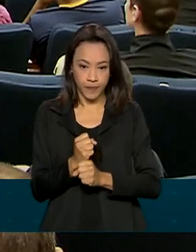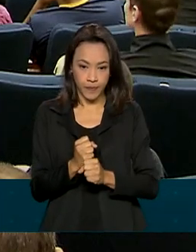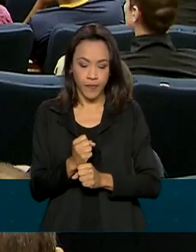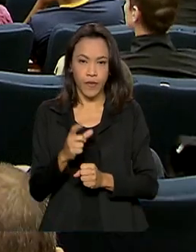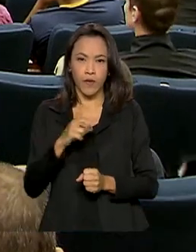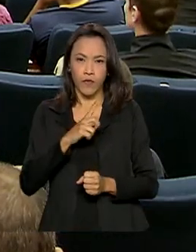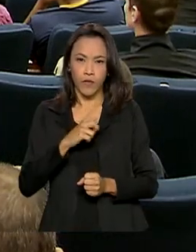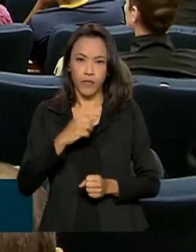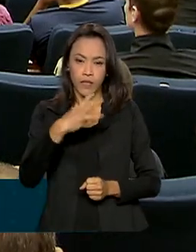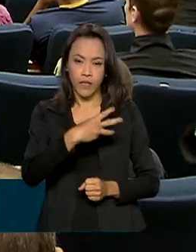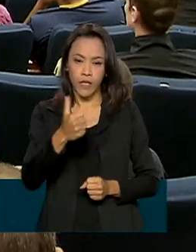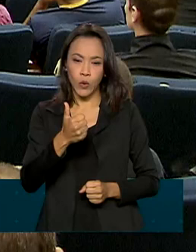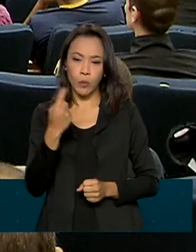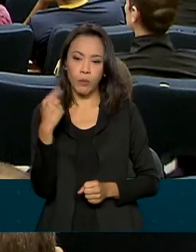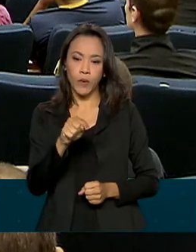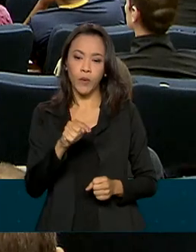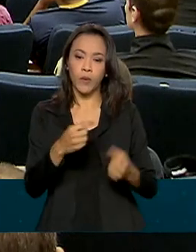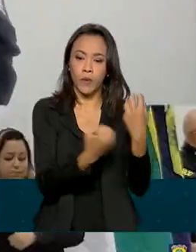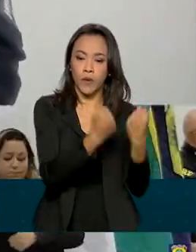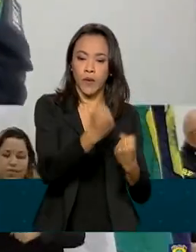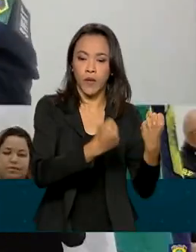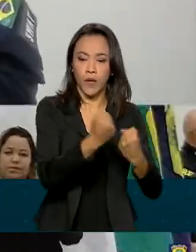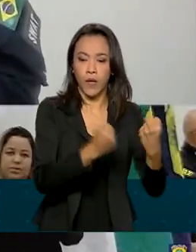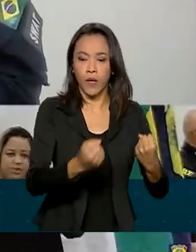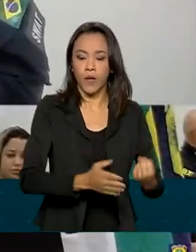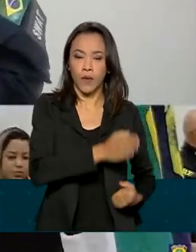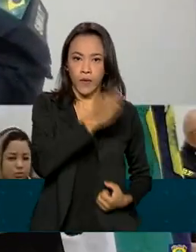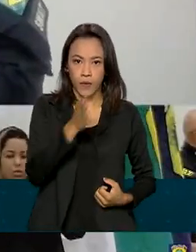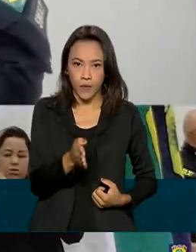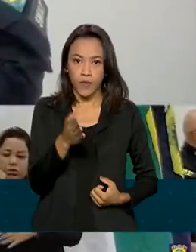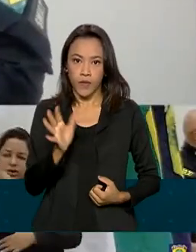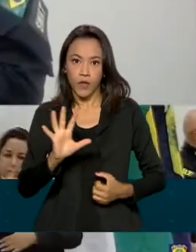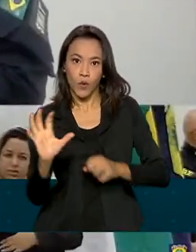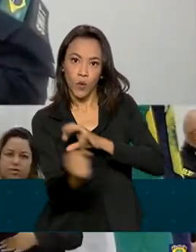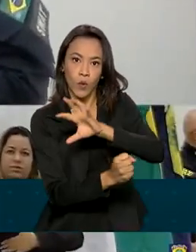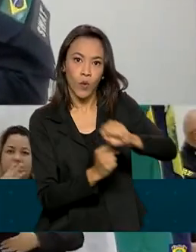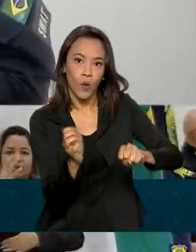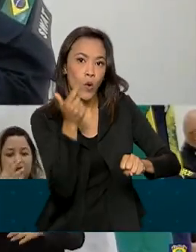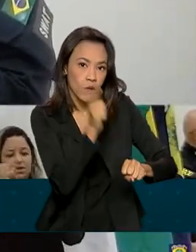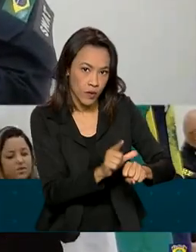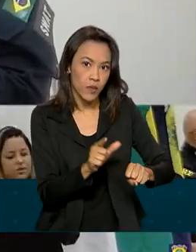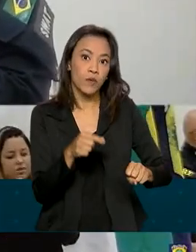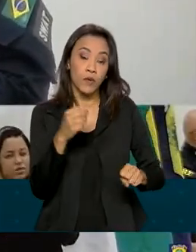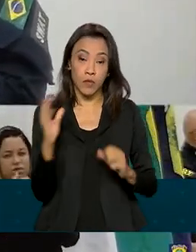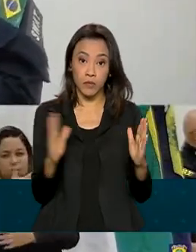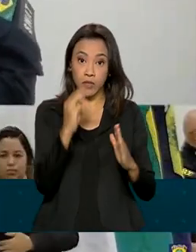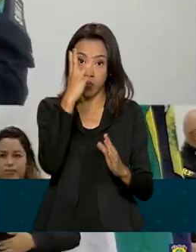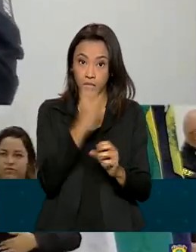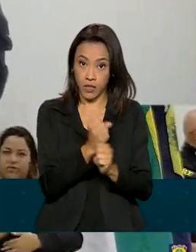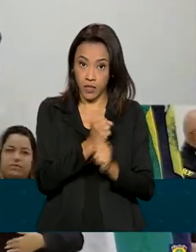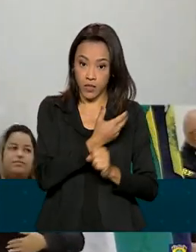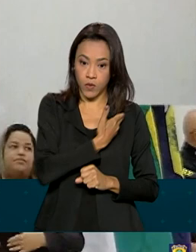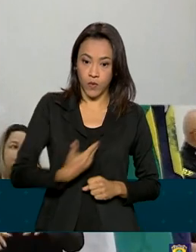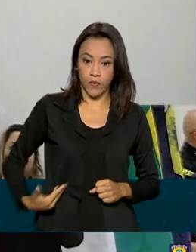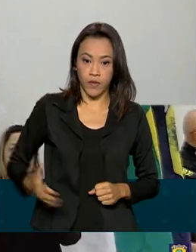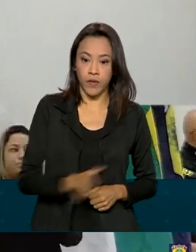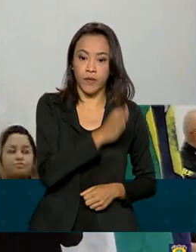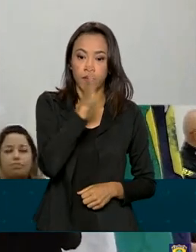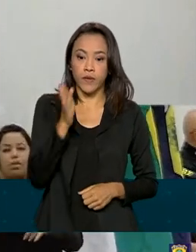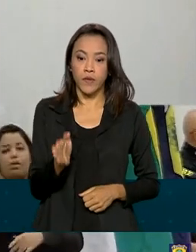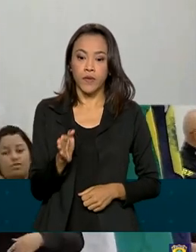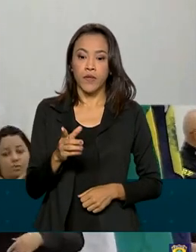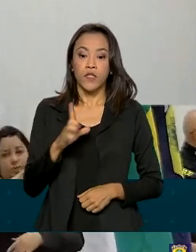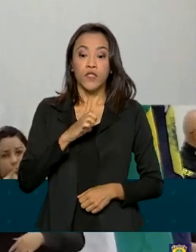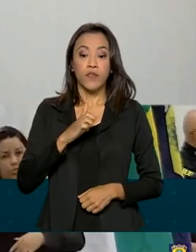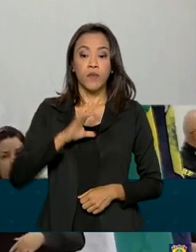Foram 31 mil veículos que essa instituição recuperou em 3 anos desse governo. E, ao mesmo tempo, tivemos a